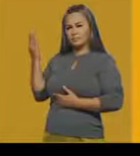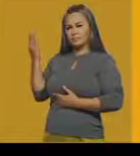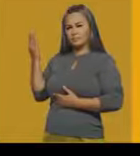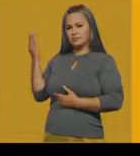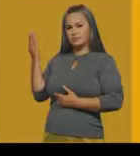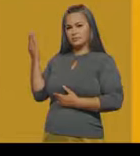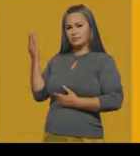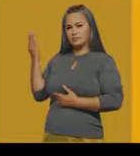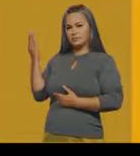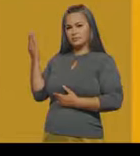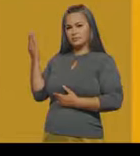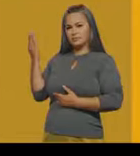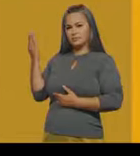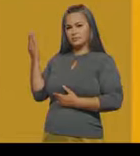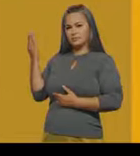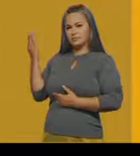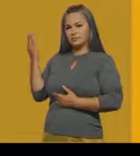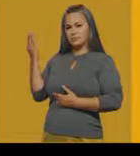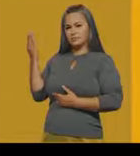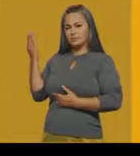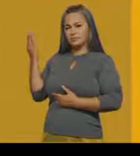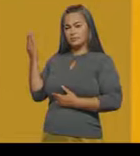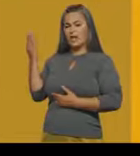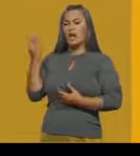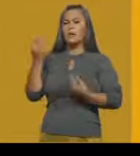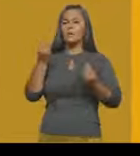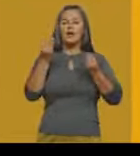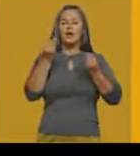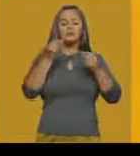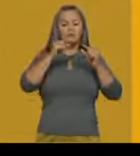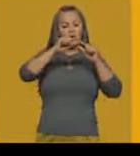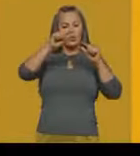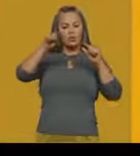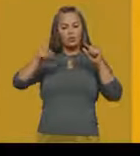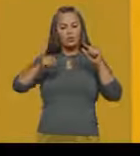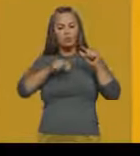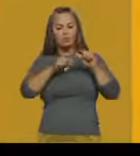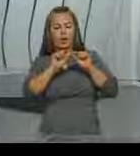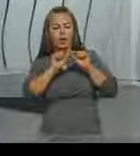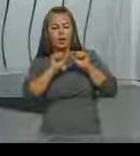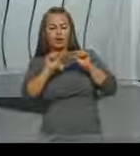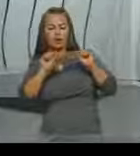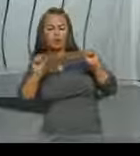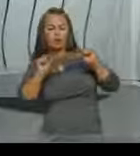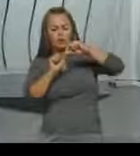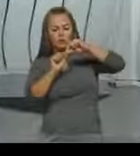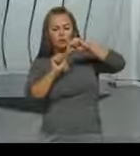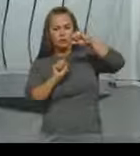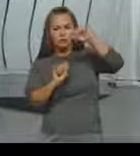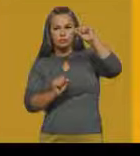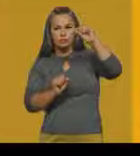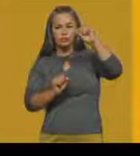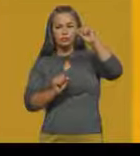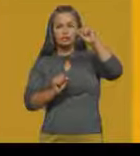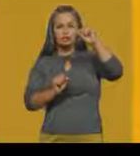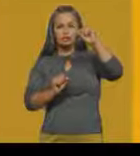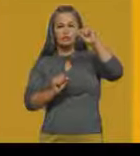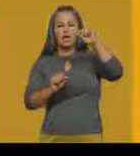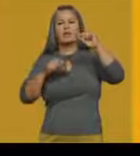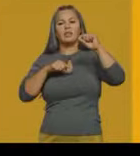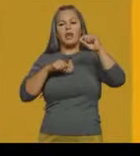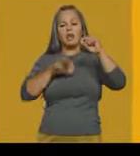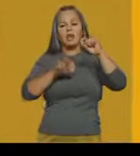Eu tinha um raio já de um lado, completei o raio do outro lado. Se eu tenho 2 raios, eu tenho, na verdade,